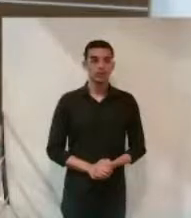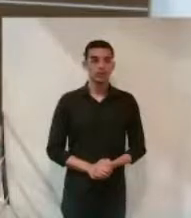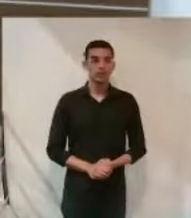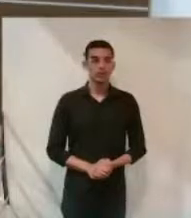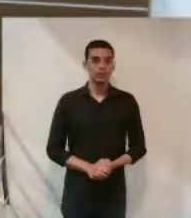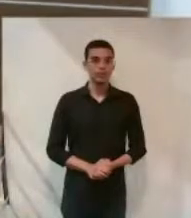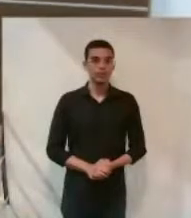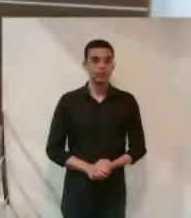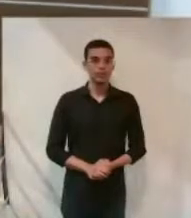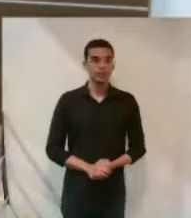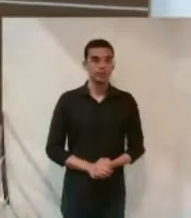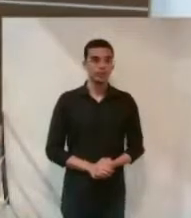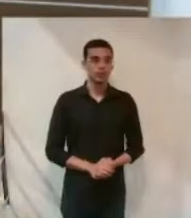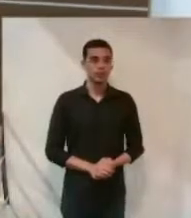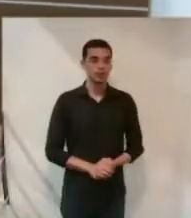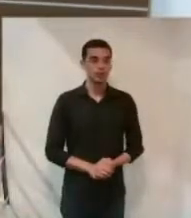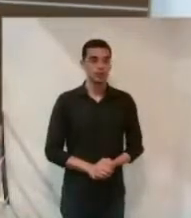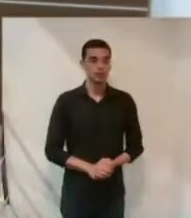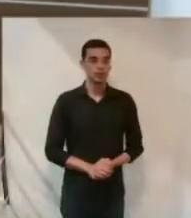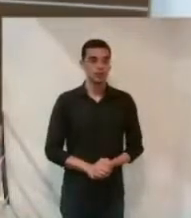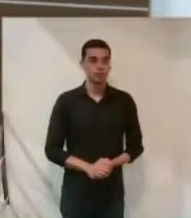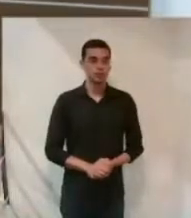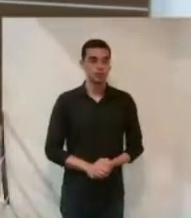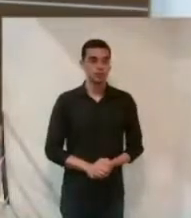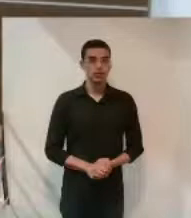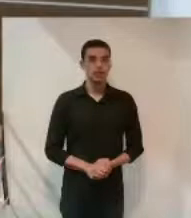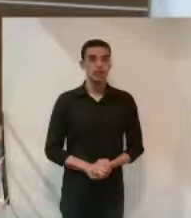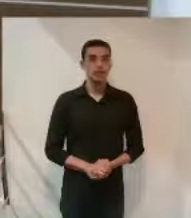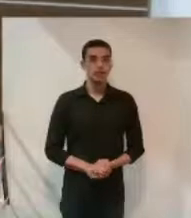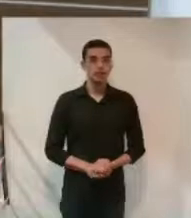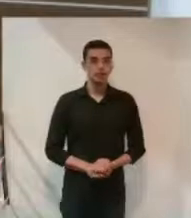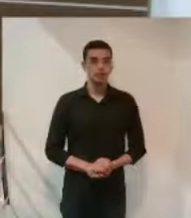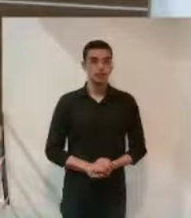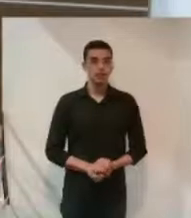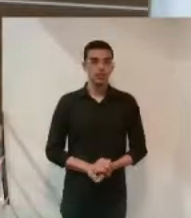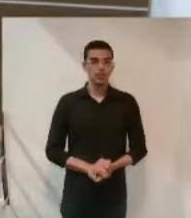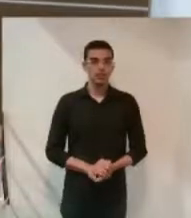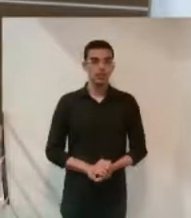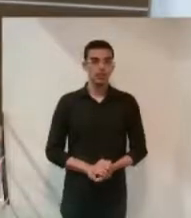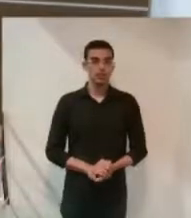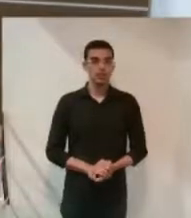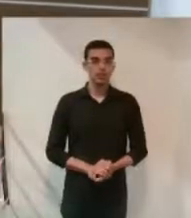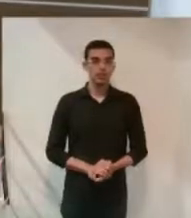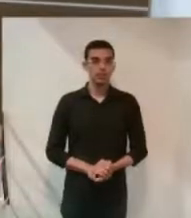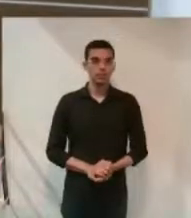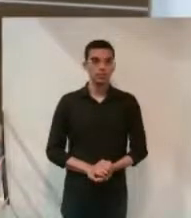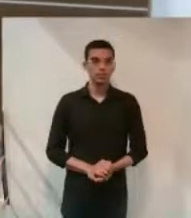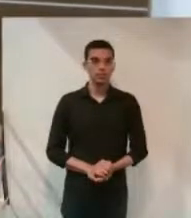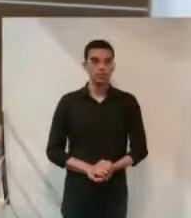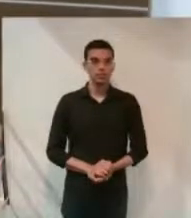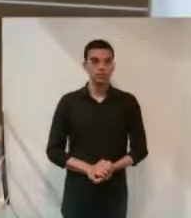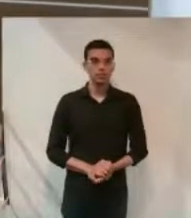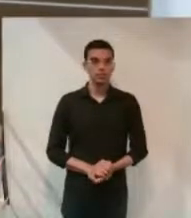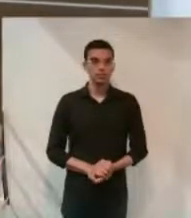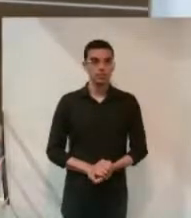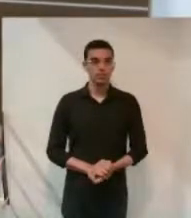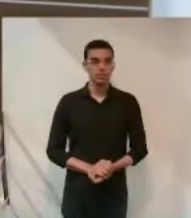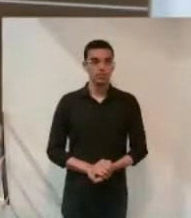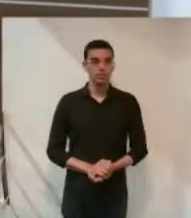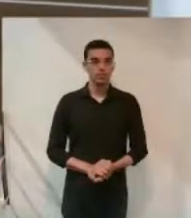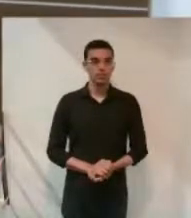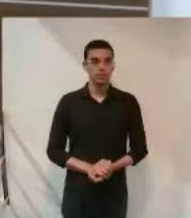esse acompanhamento e existiam em 2020 30 municípios que depositavam menos